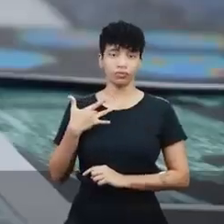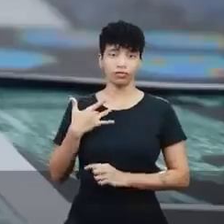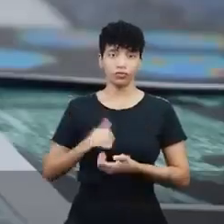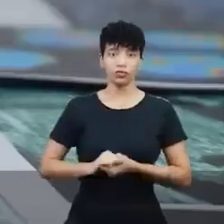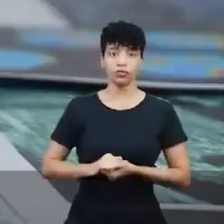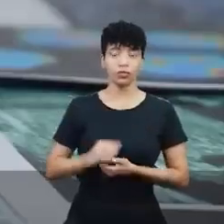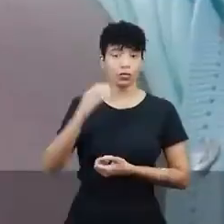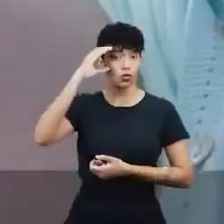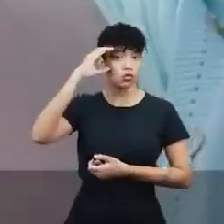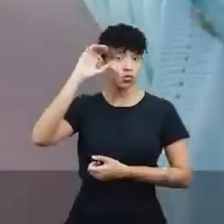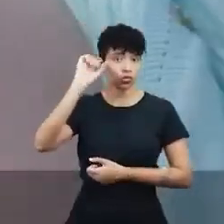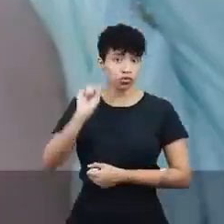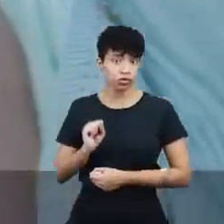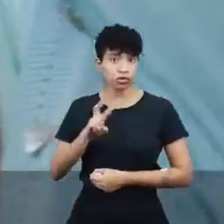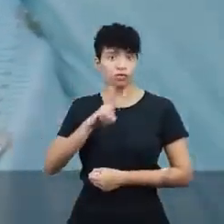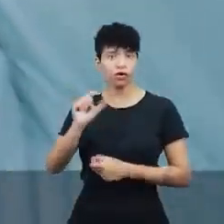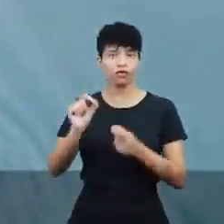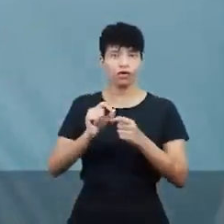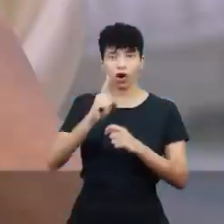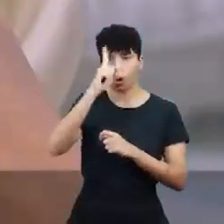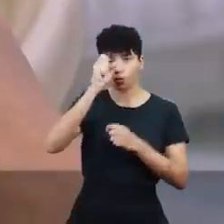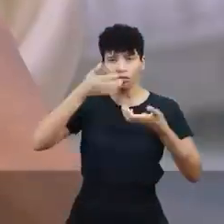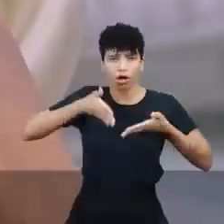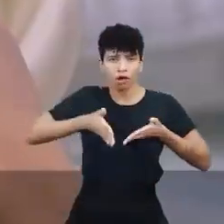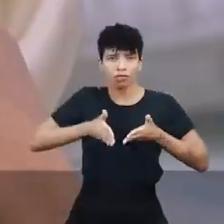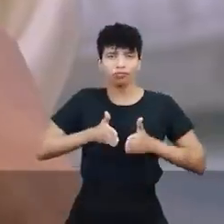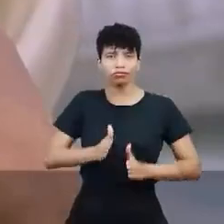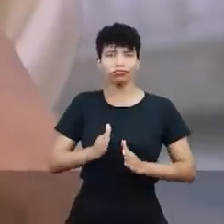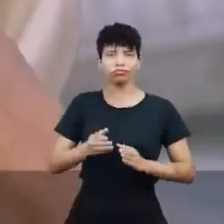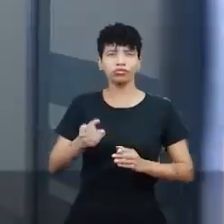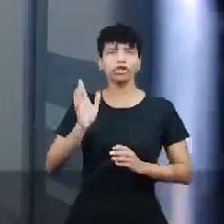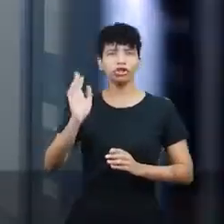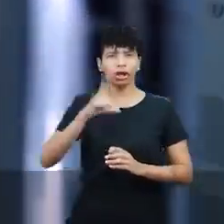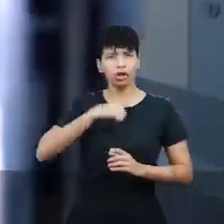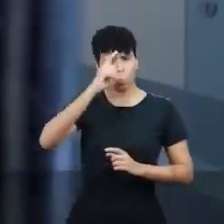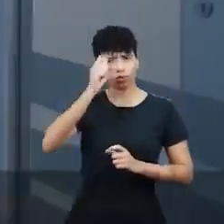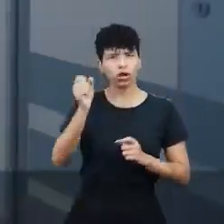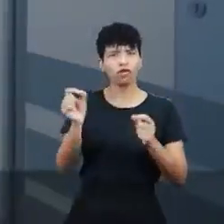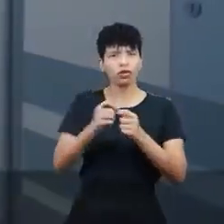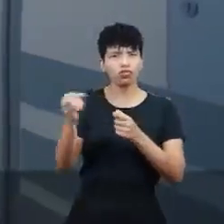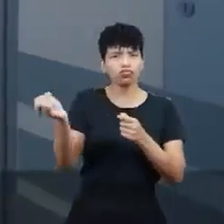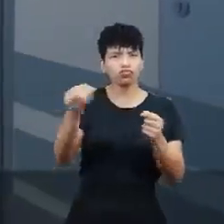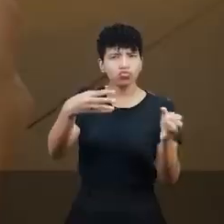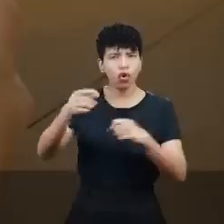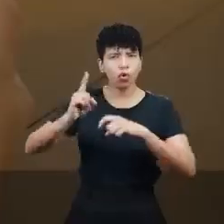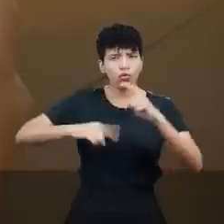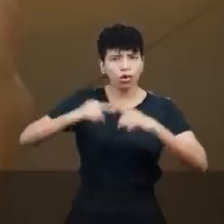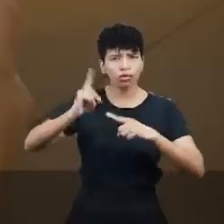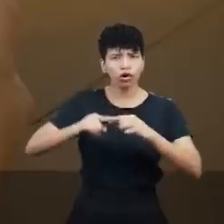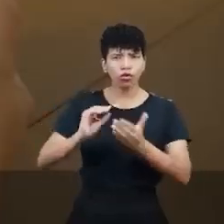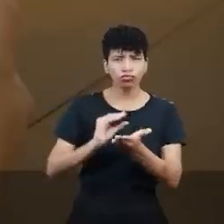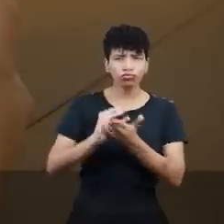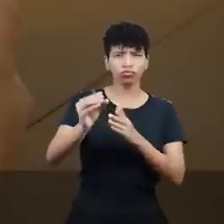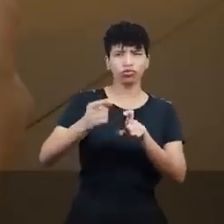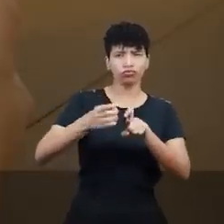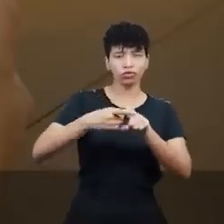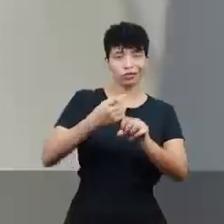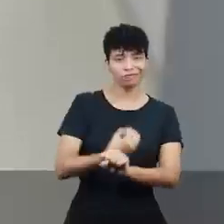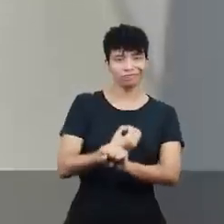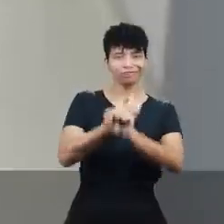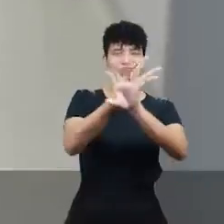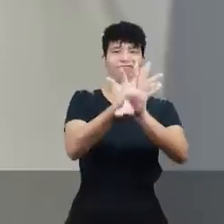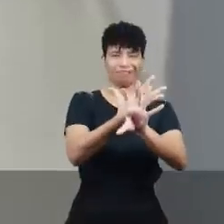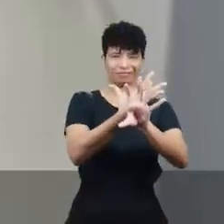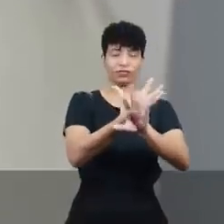Na saúde, Silvio Governador vai fazer maternidades, equipar hospitais já existentes e investir em